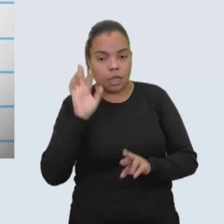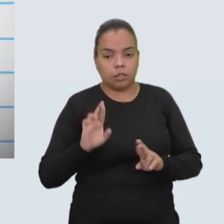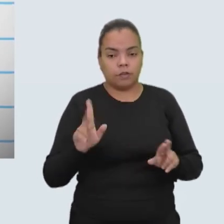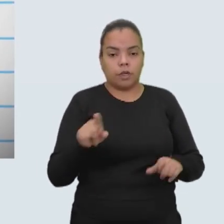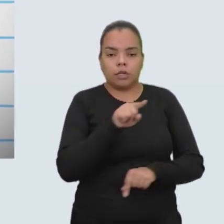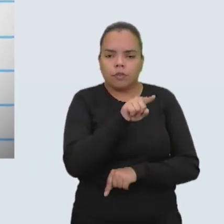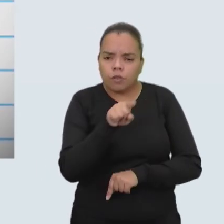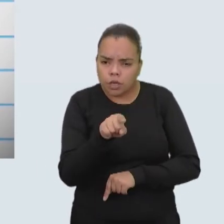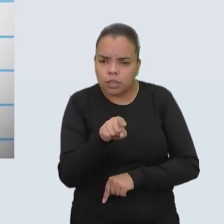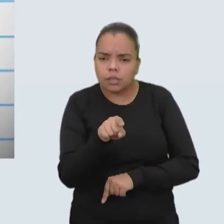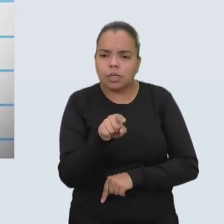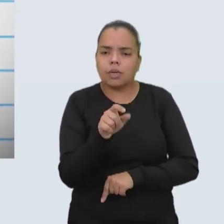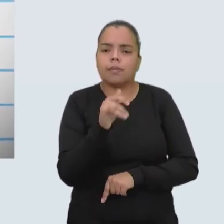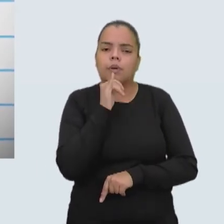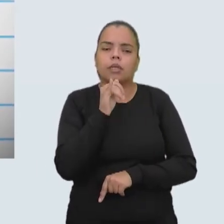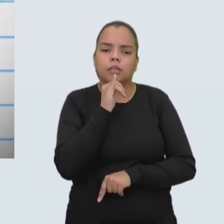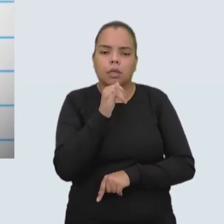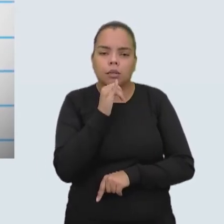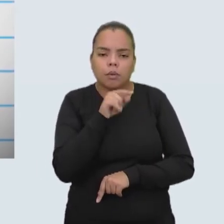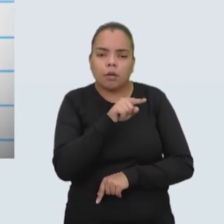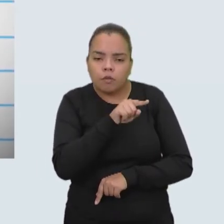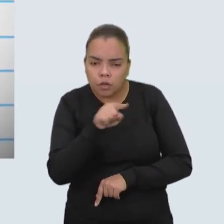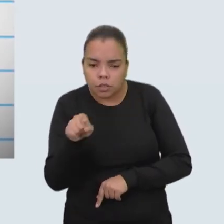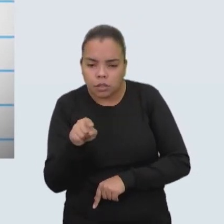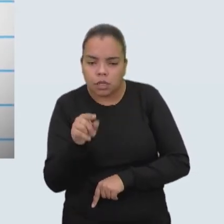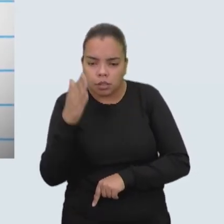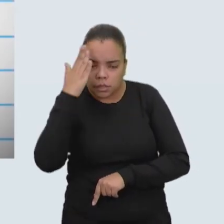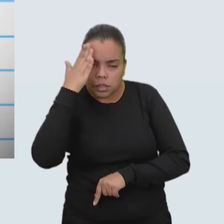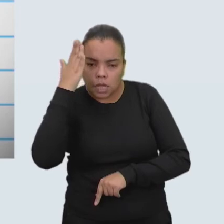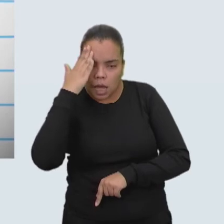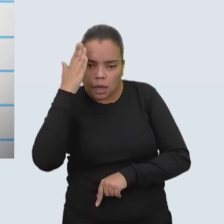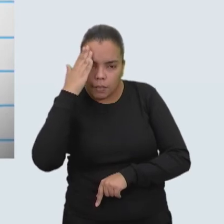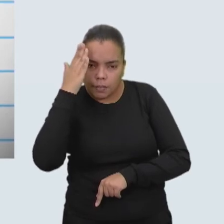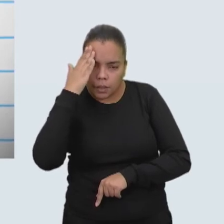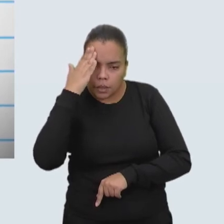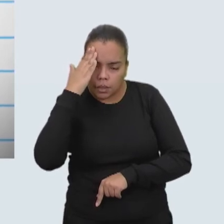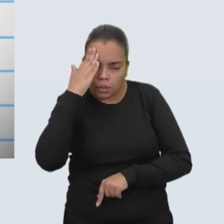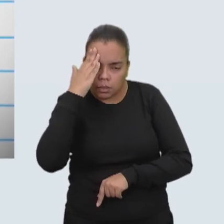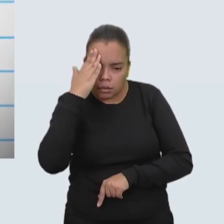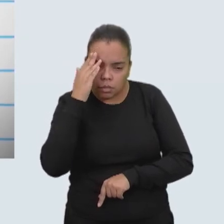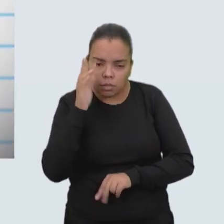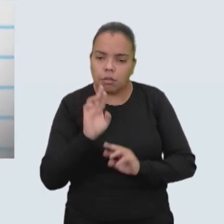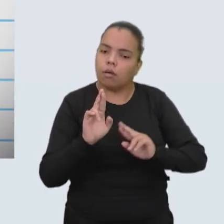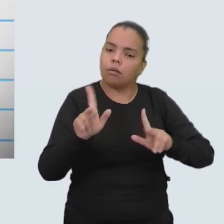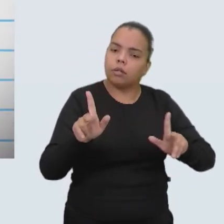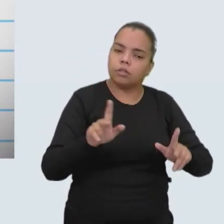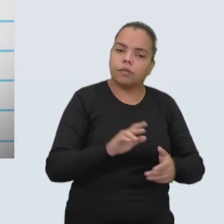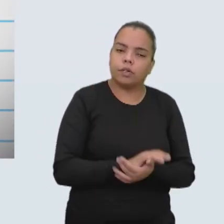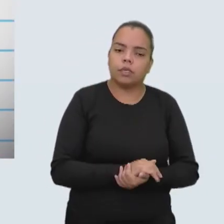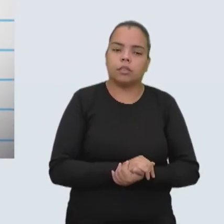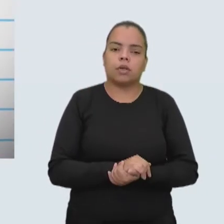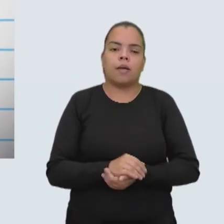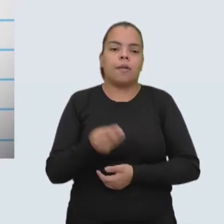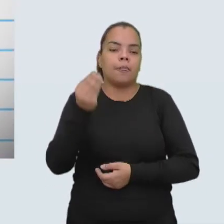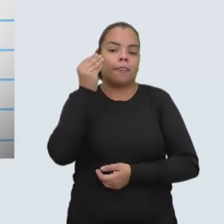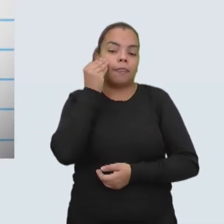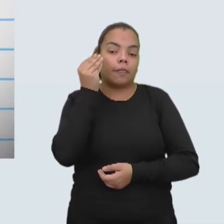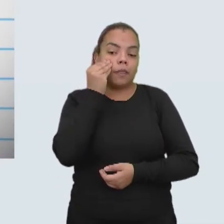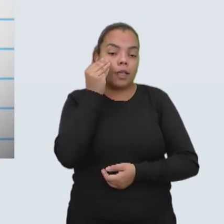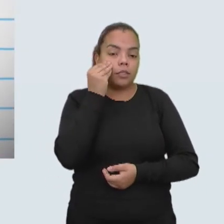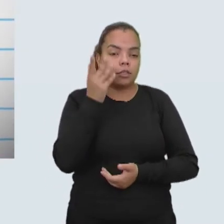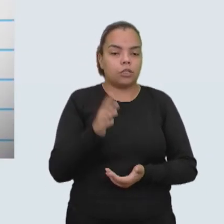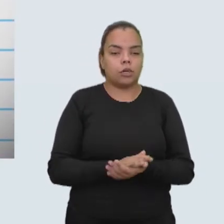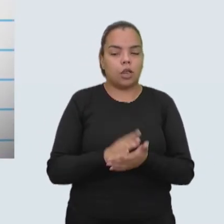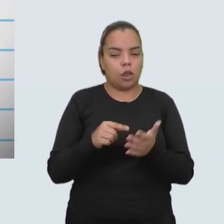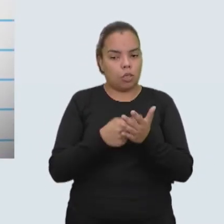por exemplo, saberia reconhecer algumas das diferenças de gênero no Brasil? Vamos lá, teste seus conhecimentos.